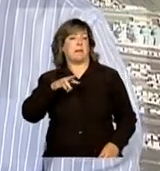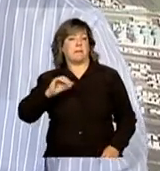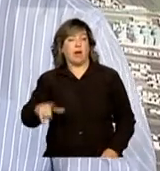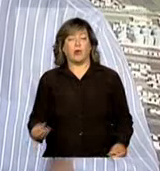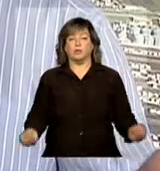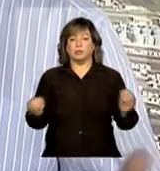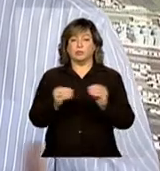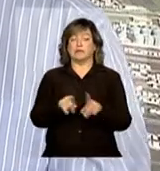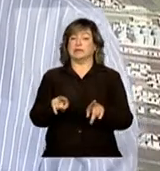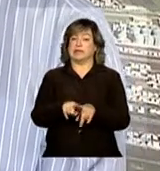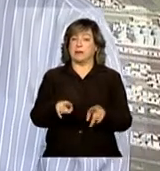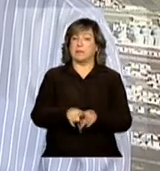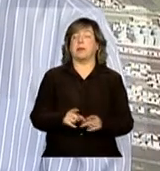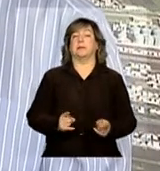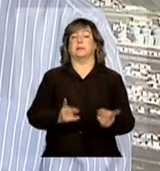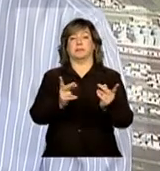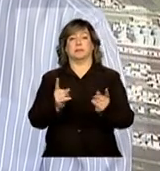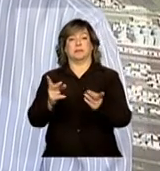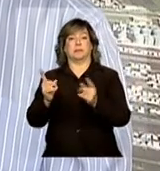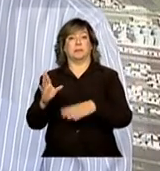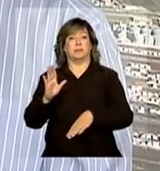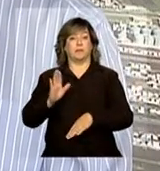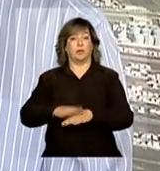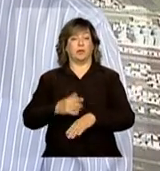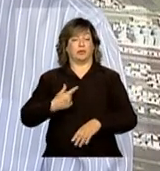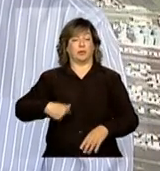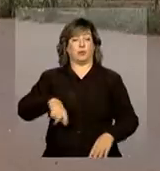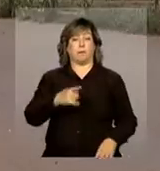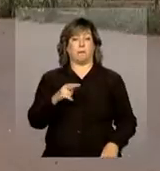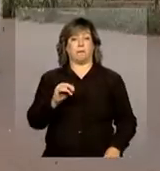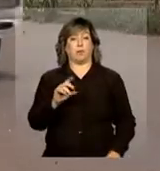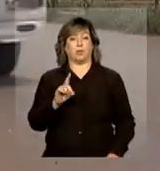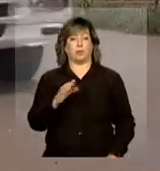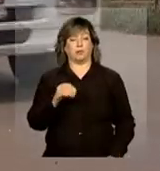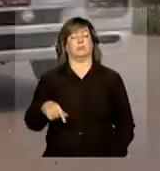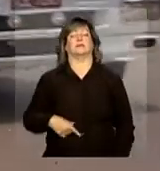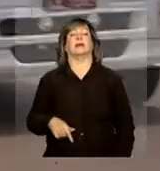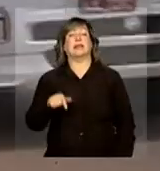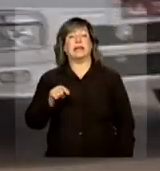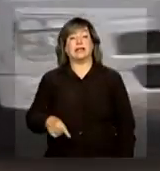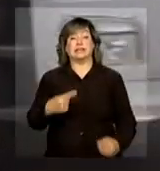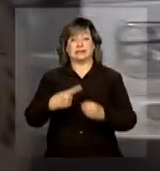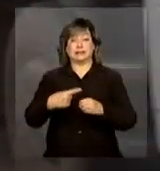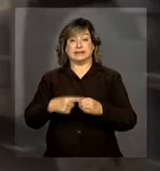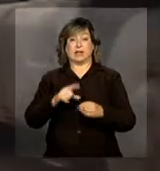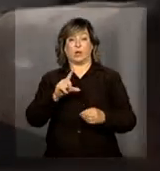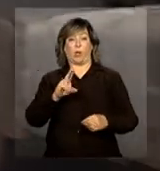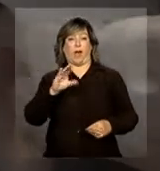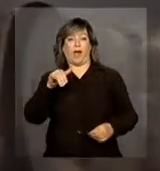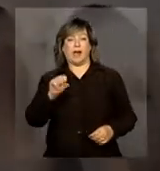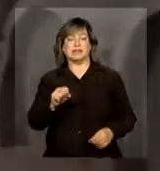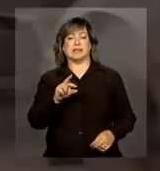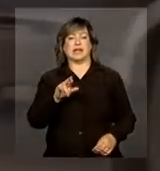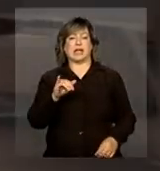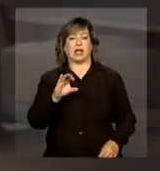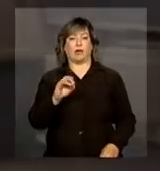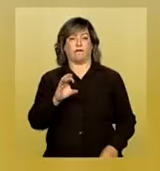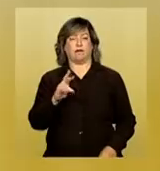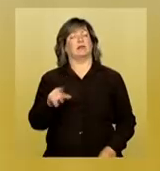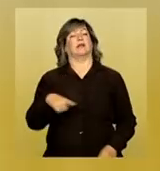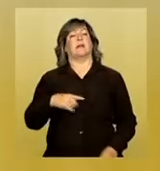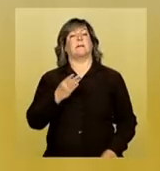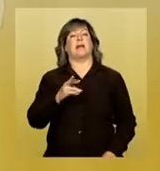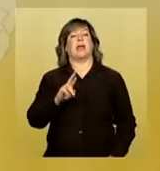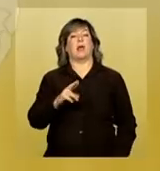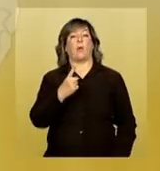Também exportamos muito da nossa produção. Lucas do Rio Verde cresceu no entorno da BR-163.